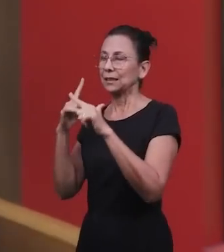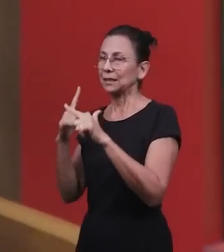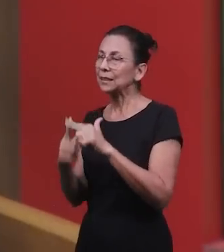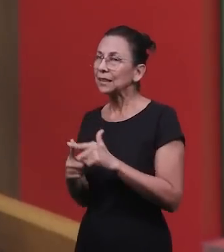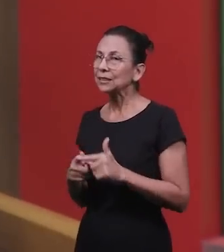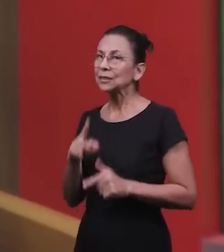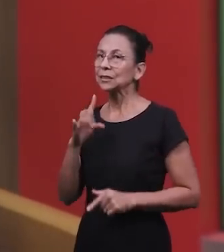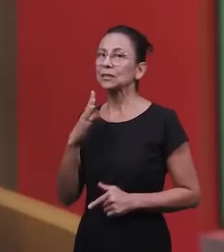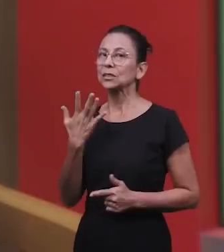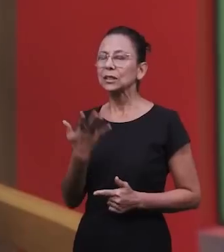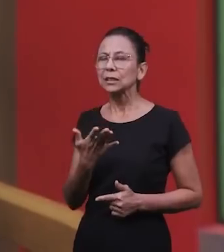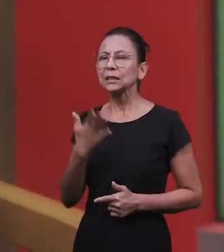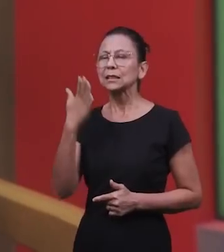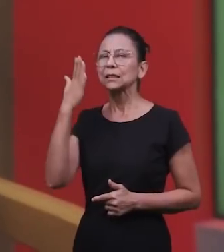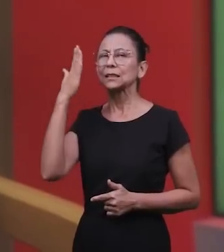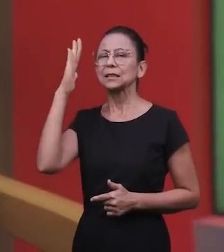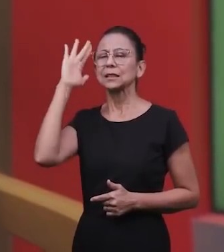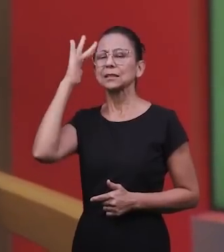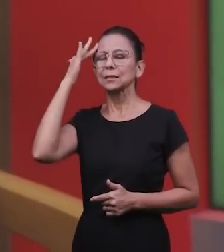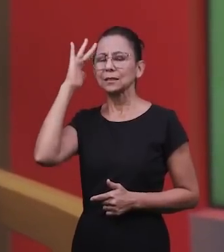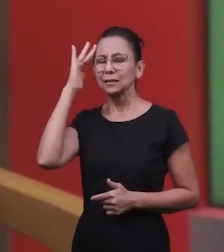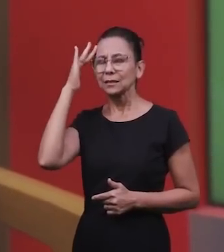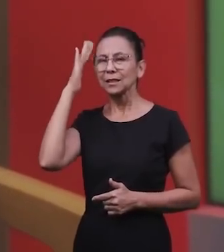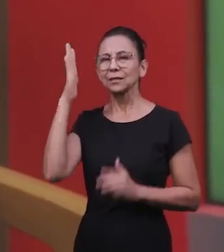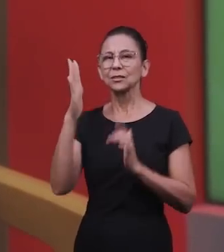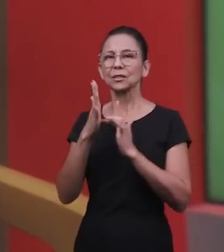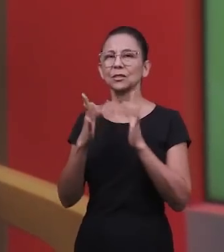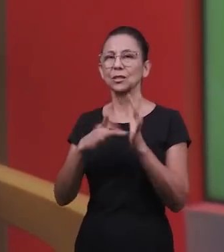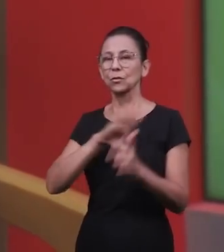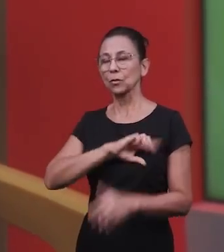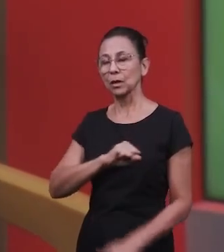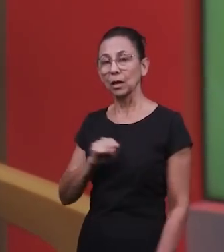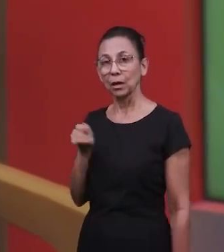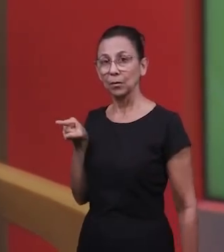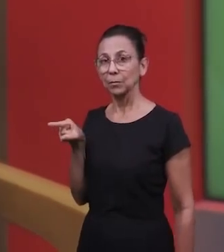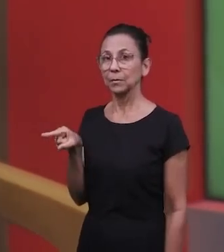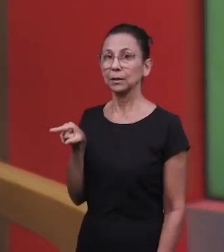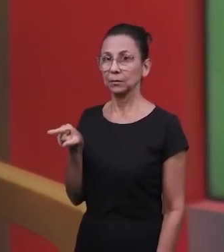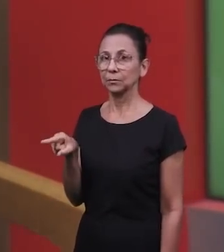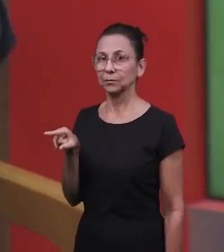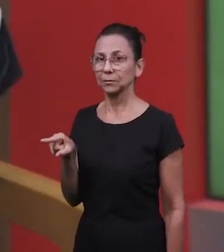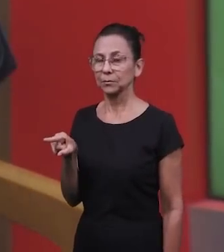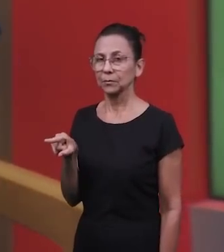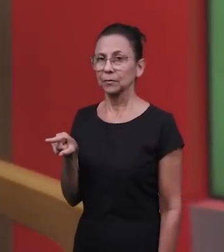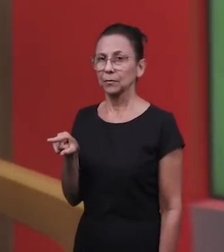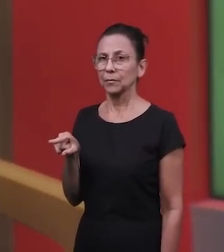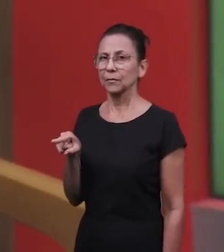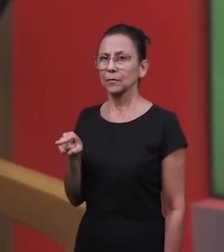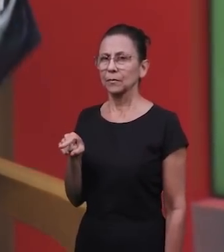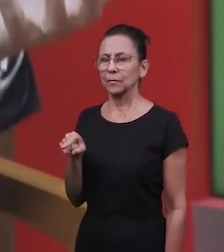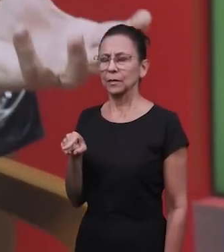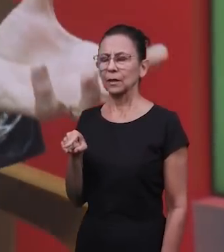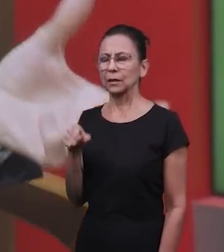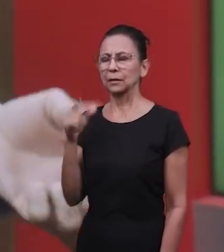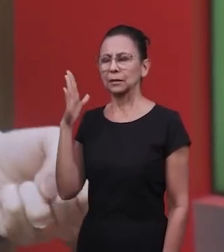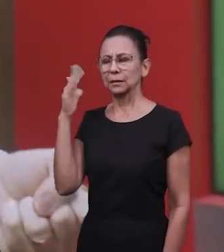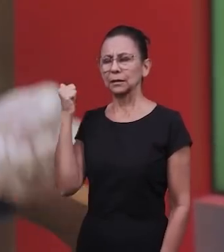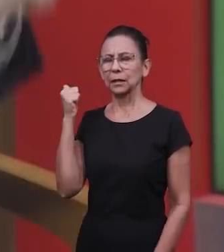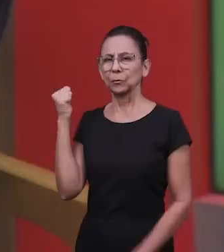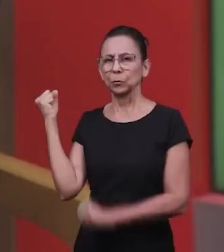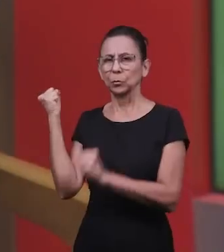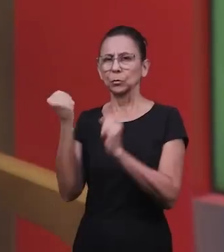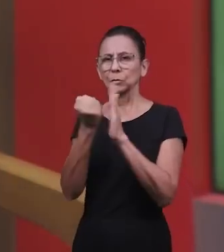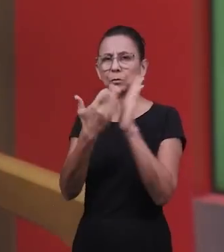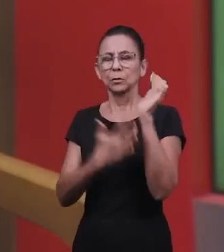o amor do Senhor Jesus por ela, ela reconhece o sacrifício, o poder do sangue de Jesus, e